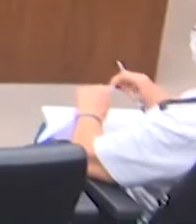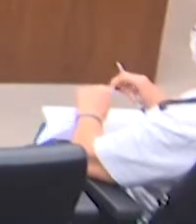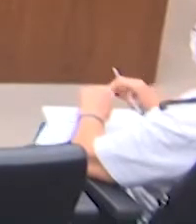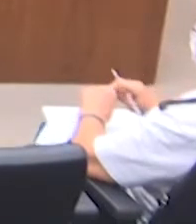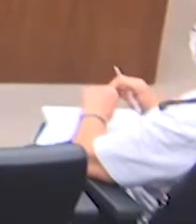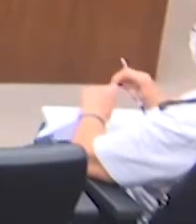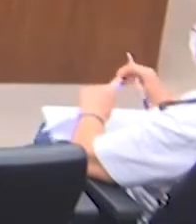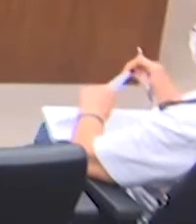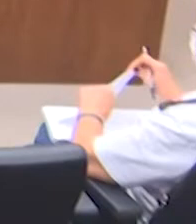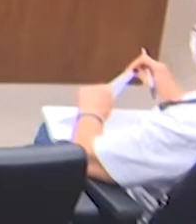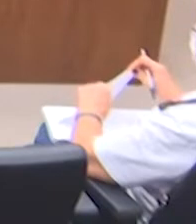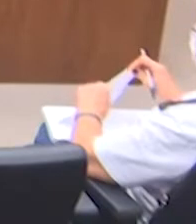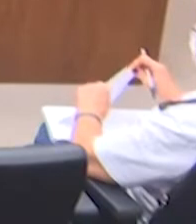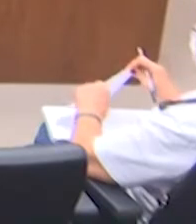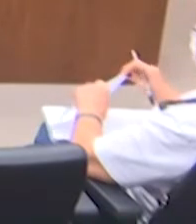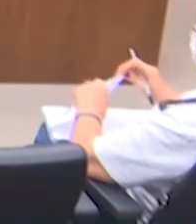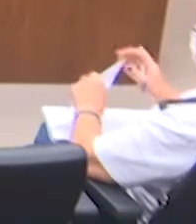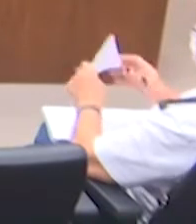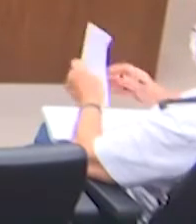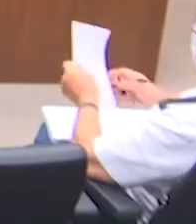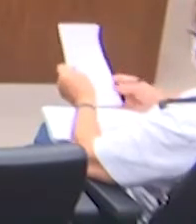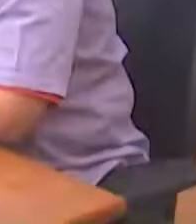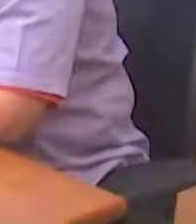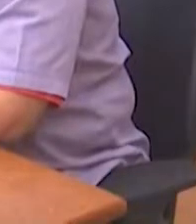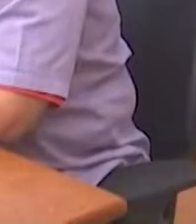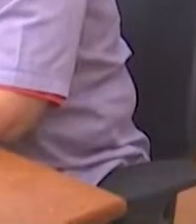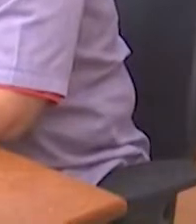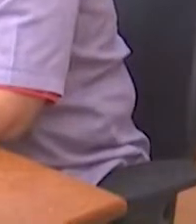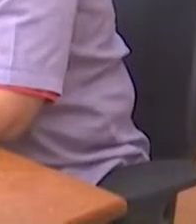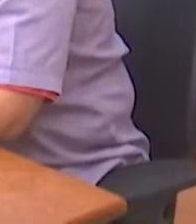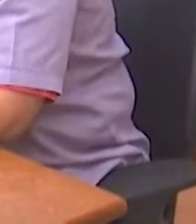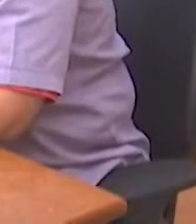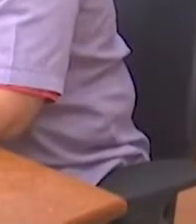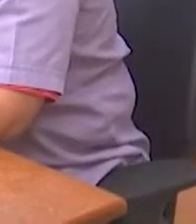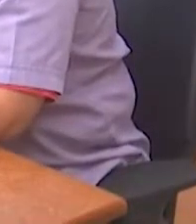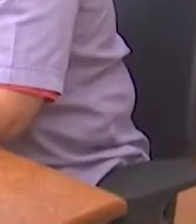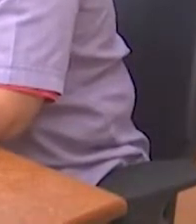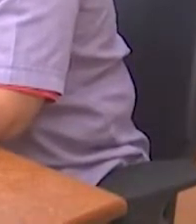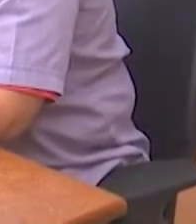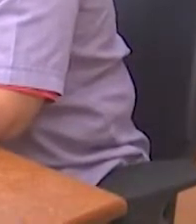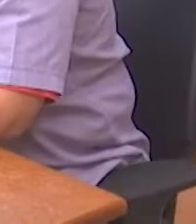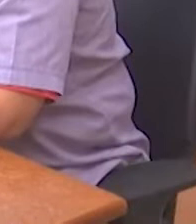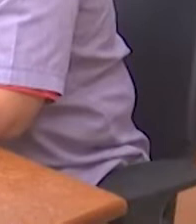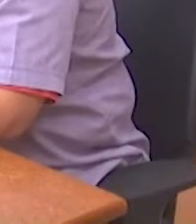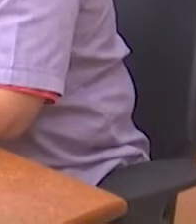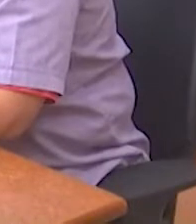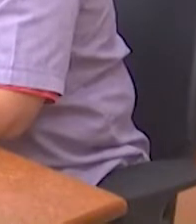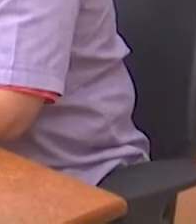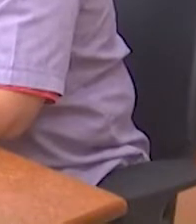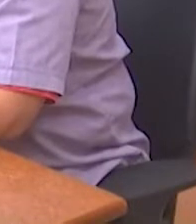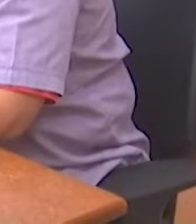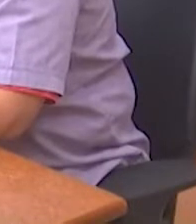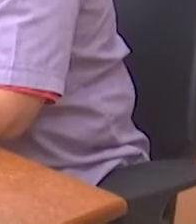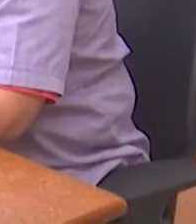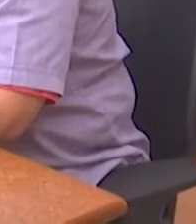questão da campanha, que era muito vermelha, que era uma campanha muito petista, e com isso eu quero chamar aqui